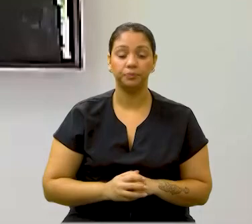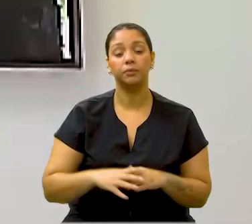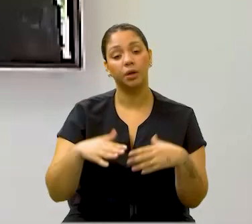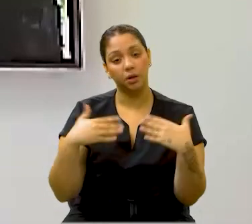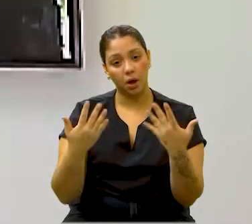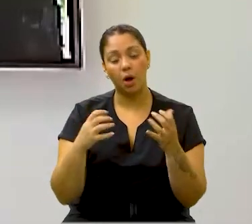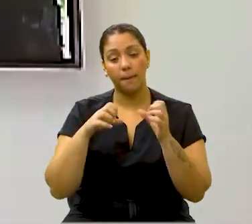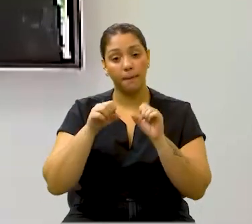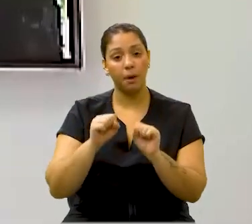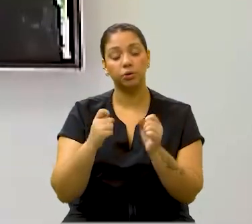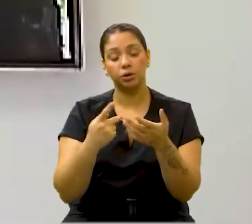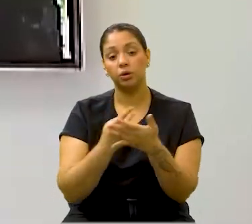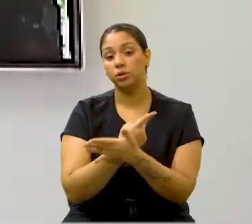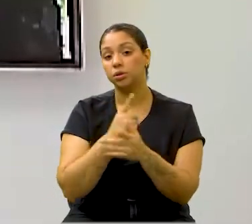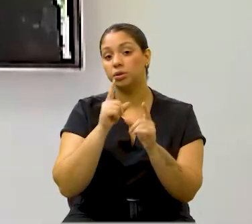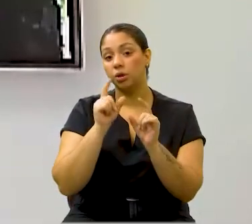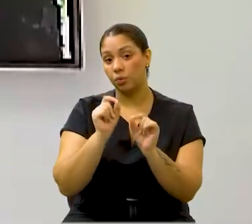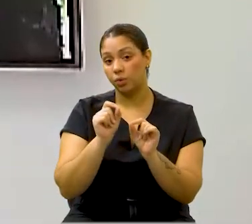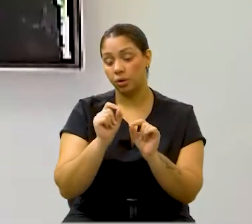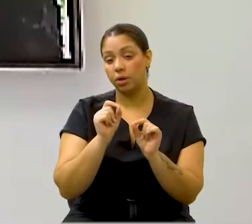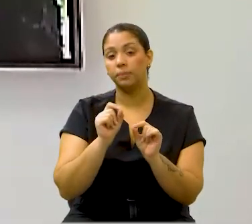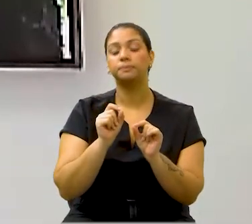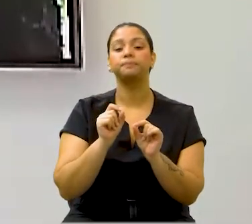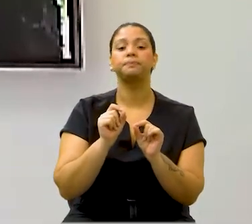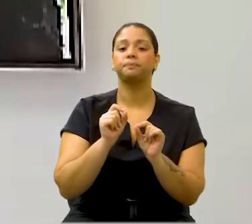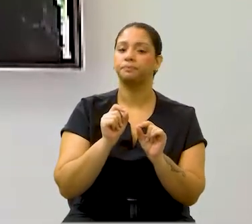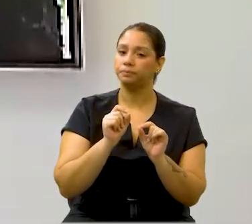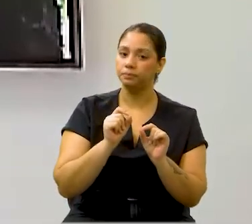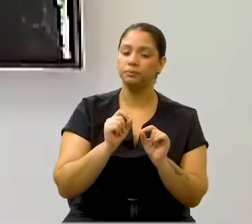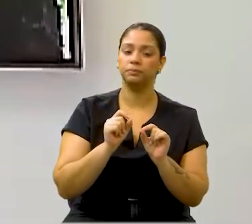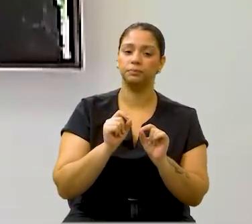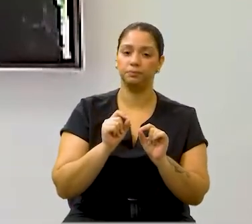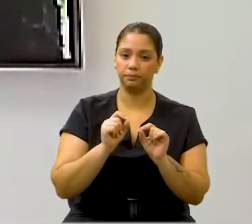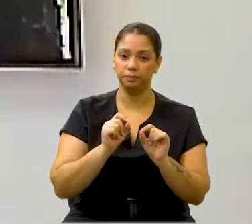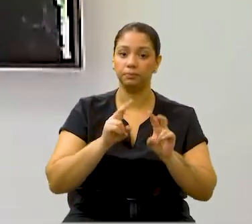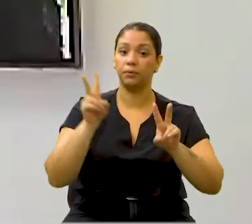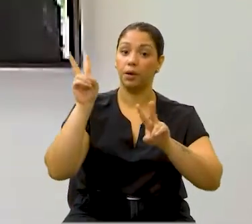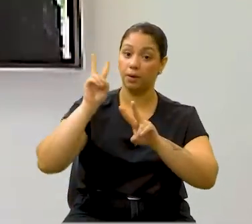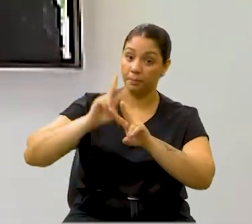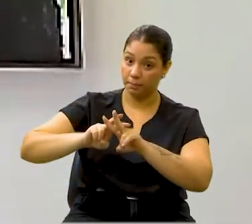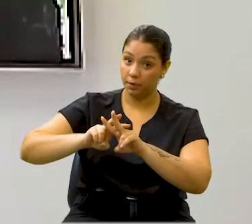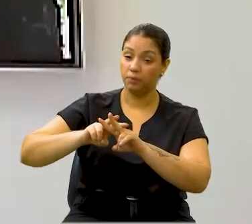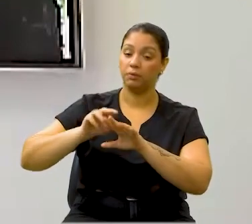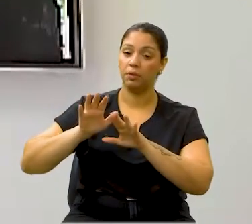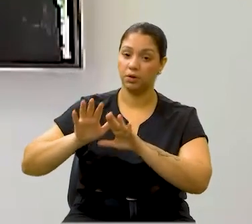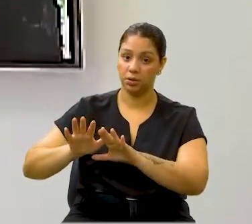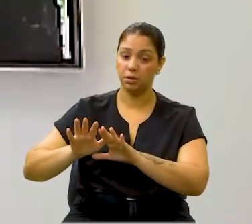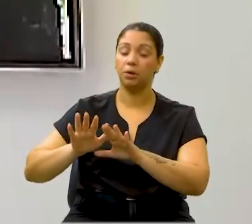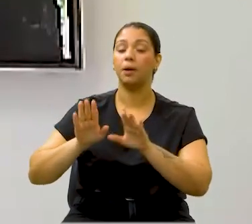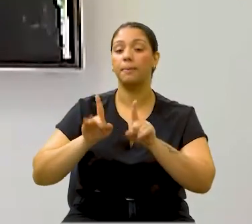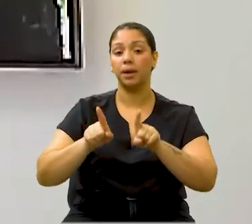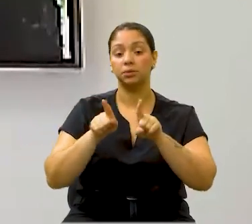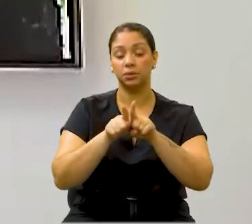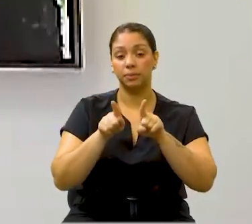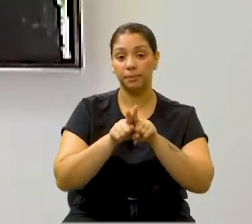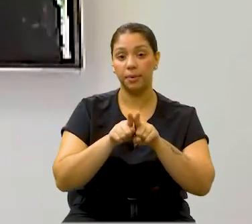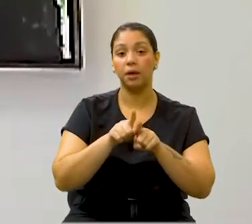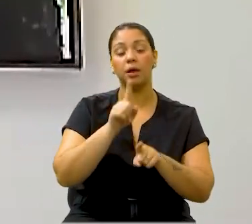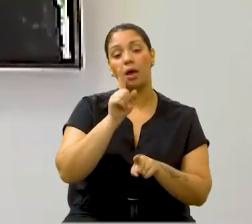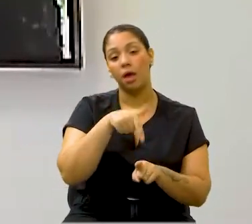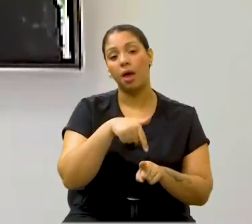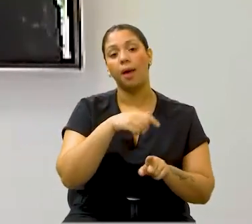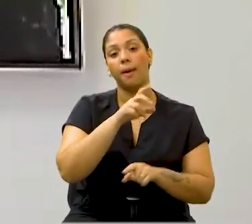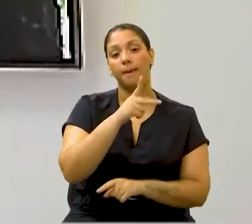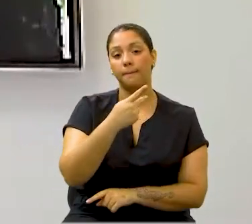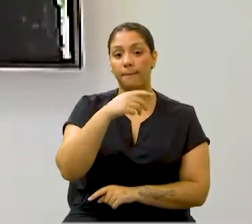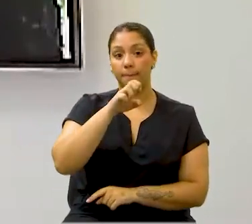sendo passível, então, tanto apenas, né, a pena de reclusão para as pessoas físicas, como também pena